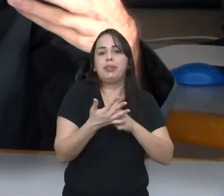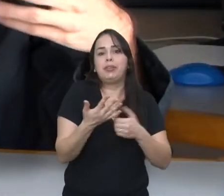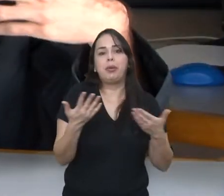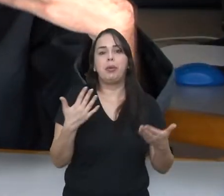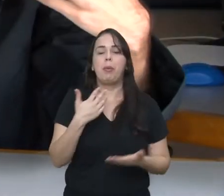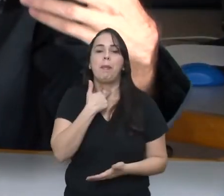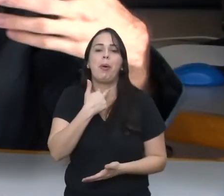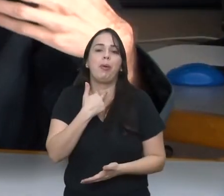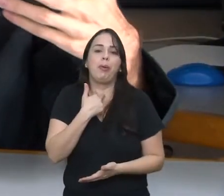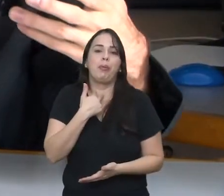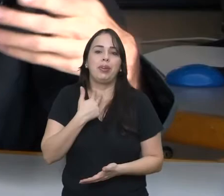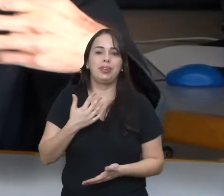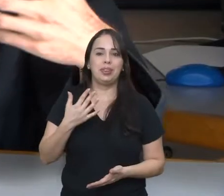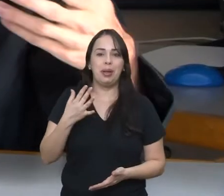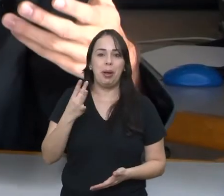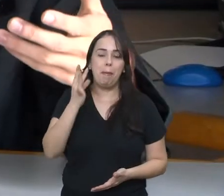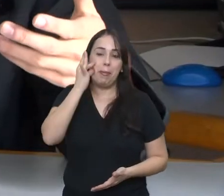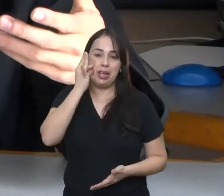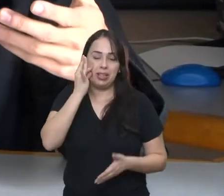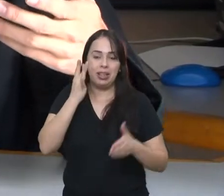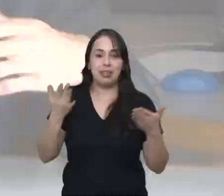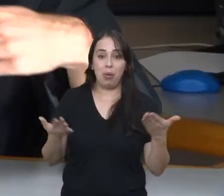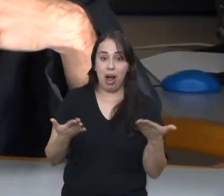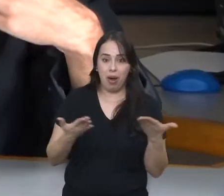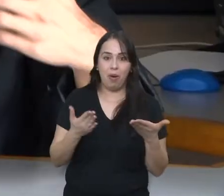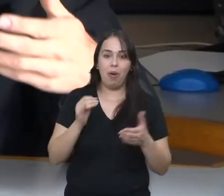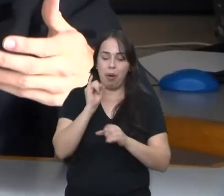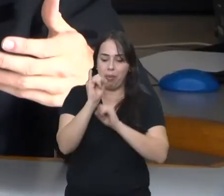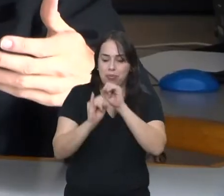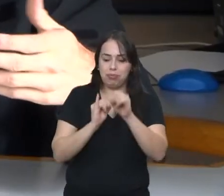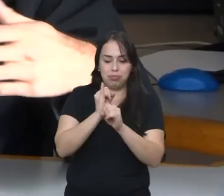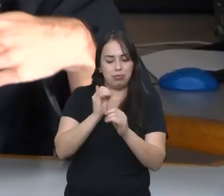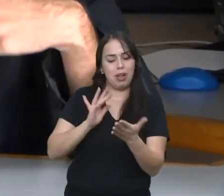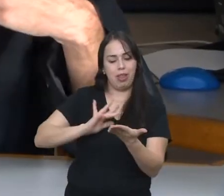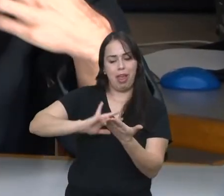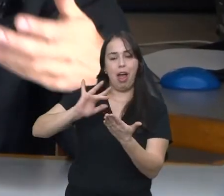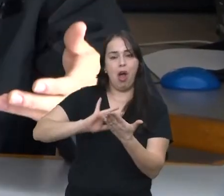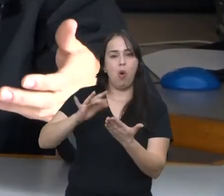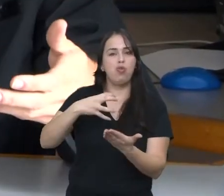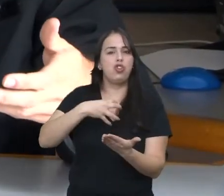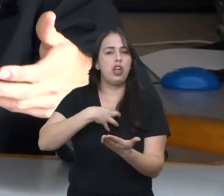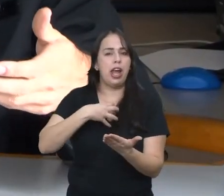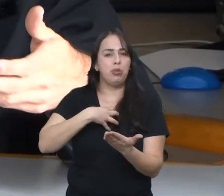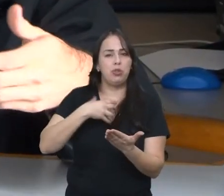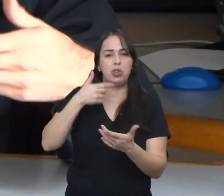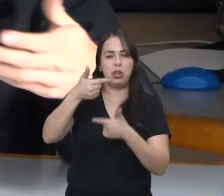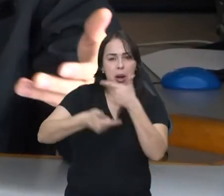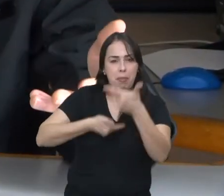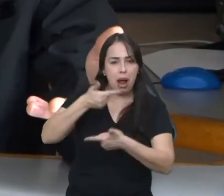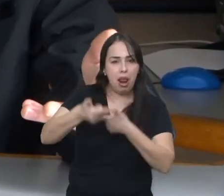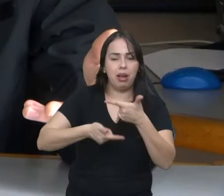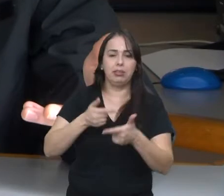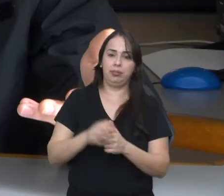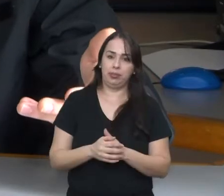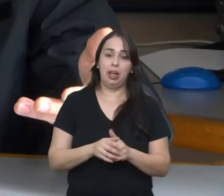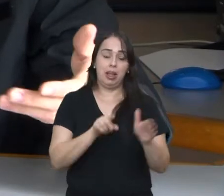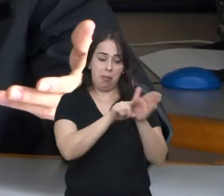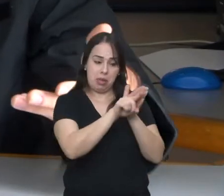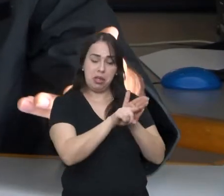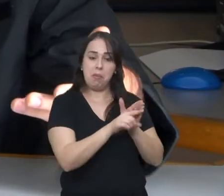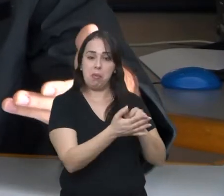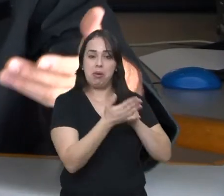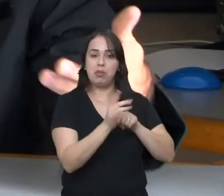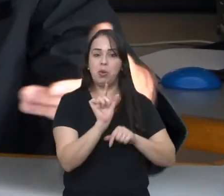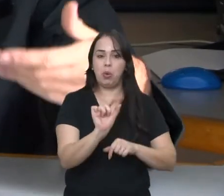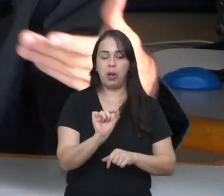questão de saúde sanitária que não tinha o que você fazer. A internet se tornou ainda mais um meio até de vida, né? Passou